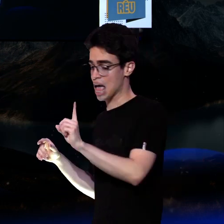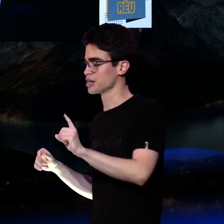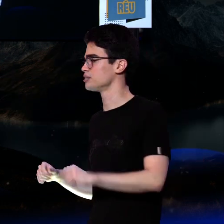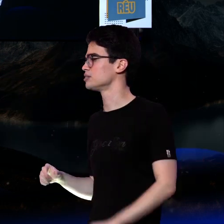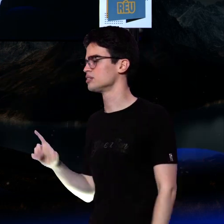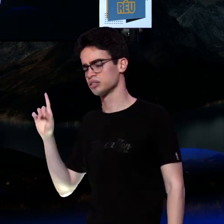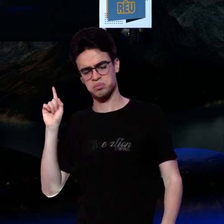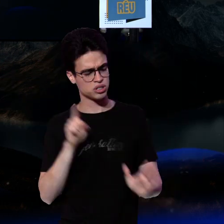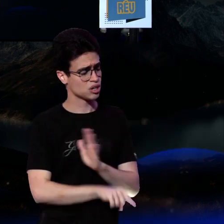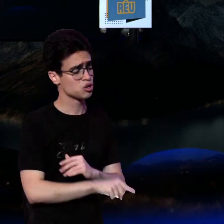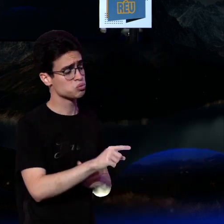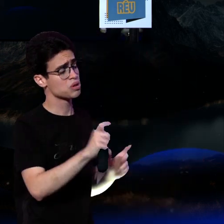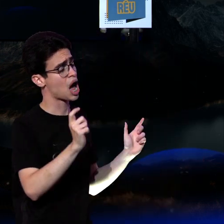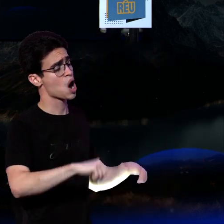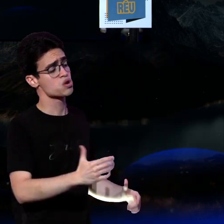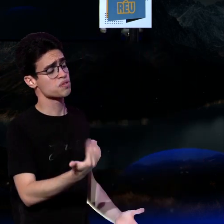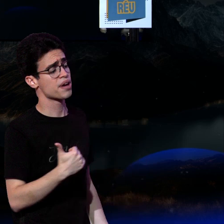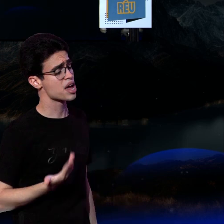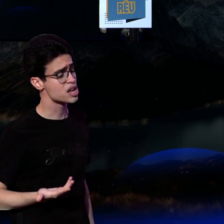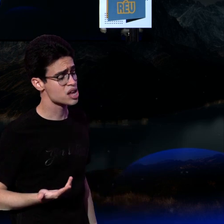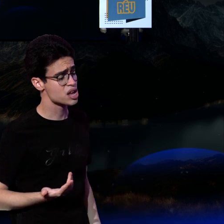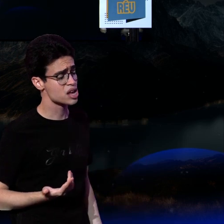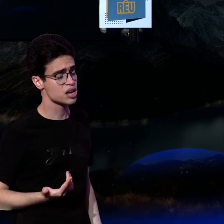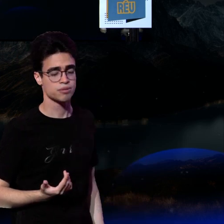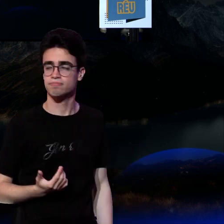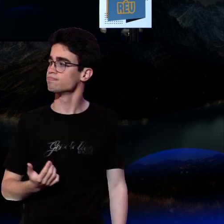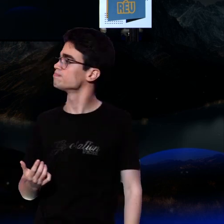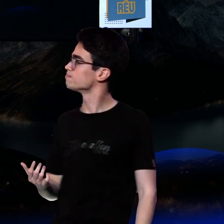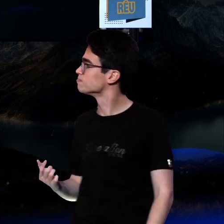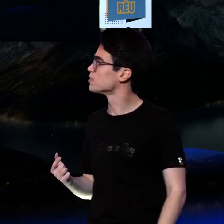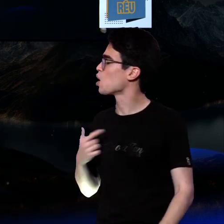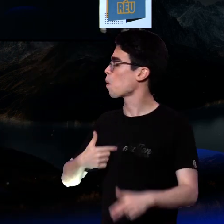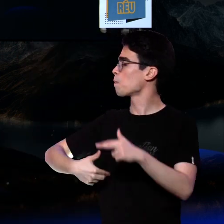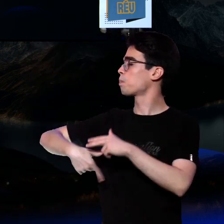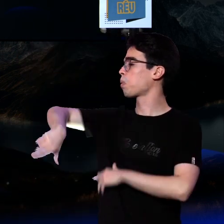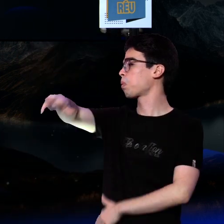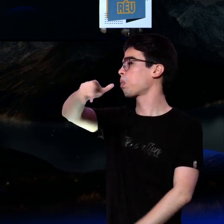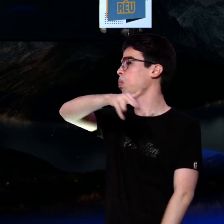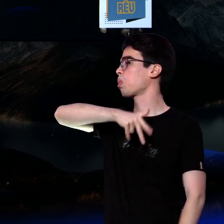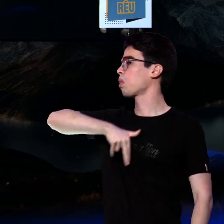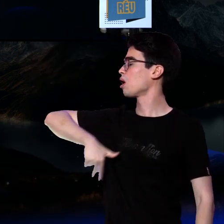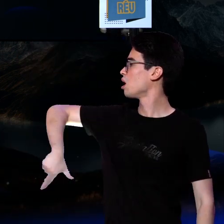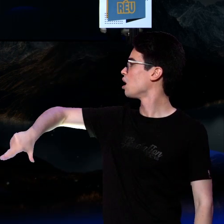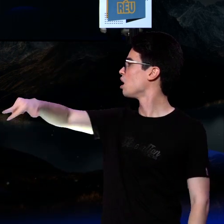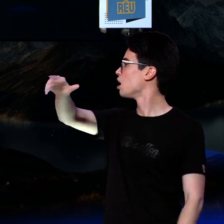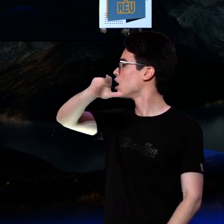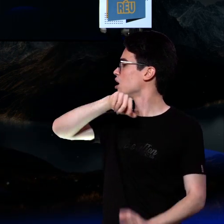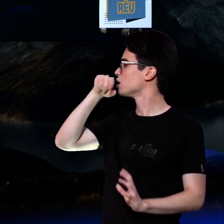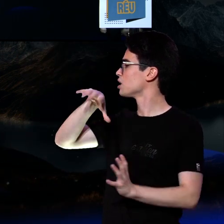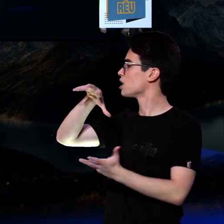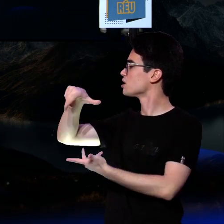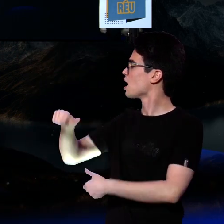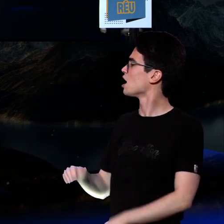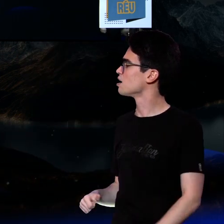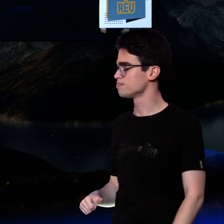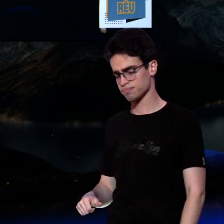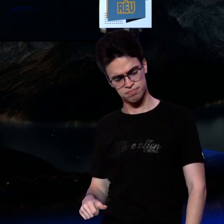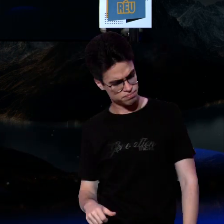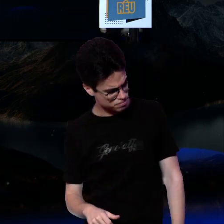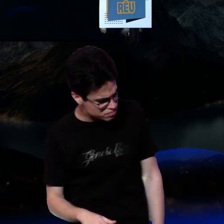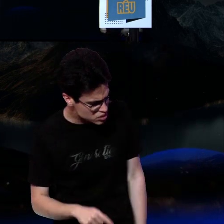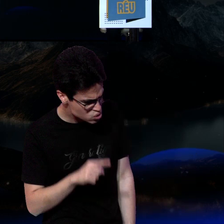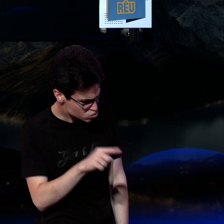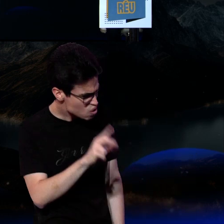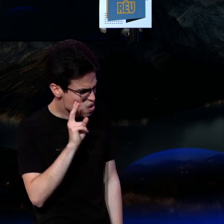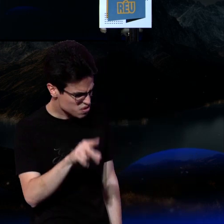Satanás, de onde você vem? Satanás respondeu ao Senhor, de perambular pela terra e andar por ela. Então o Senhor disse a Satanás,